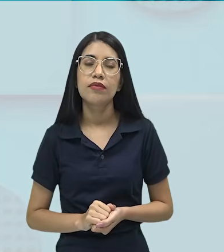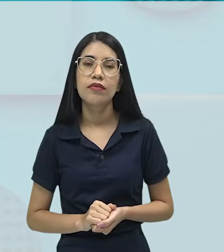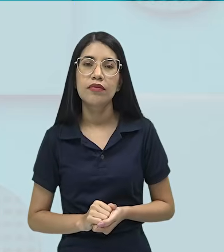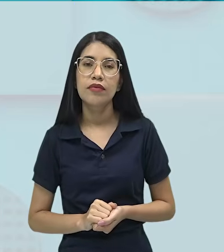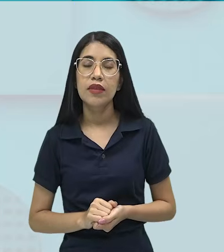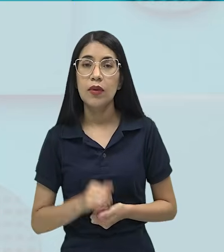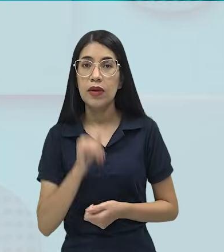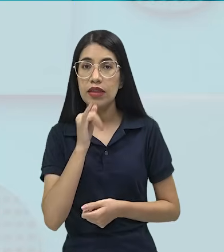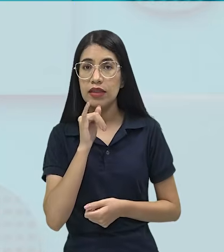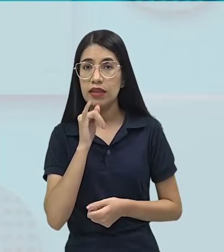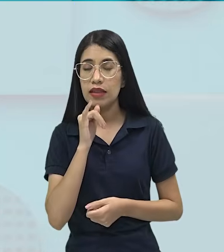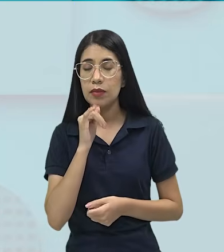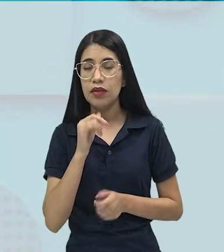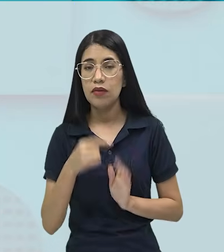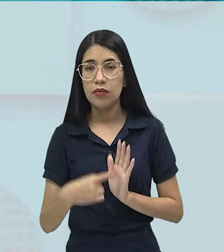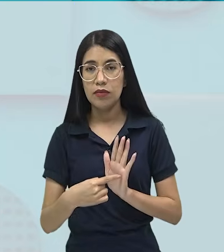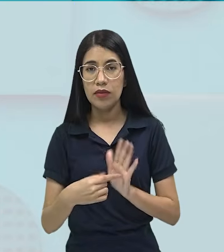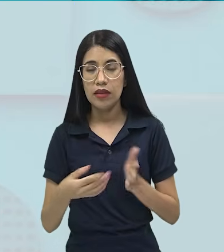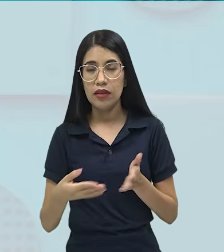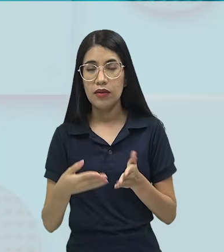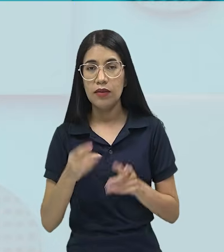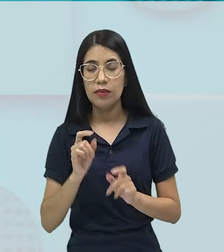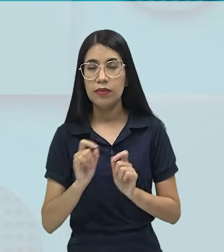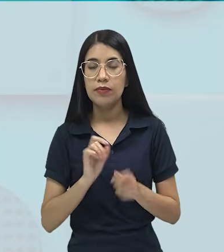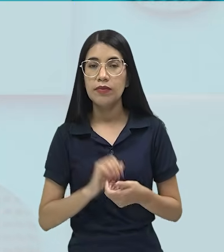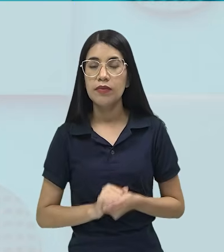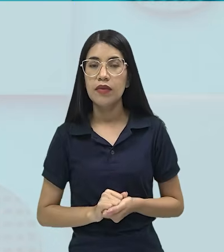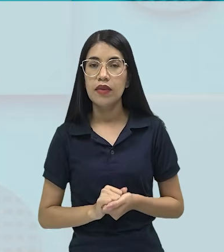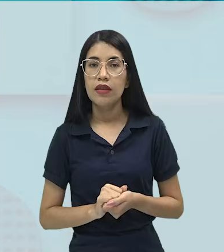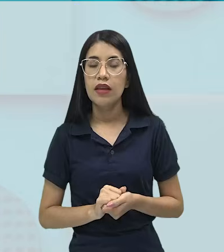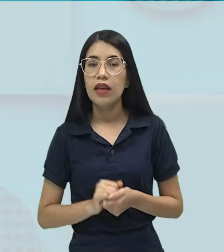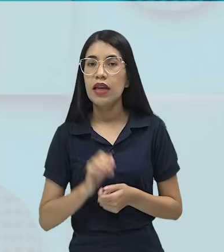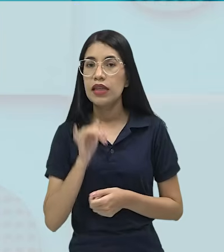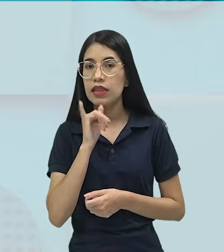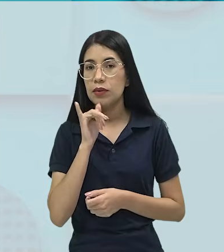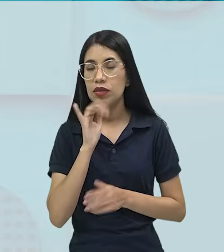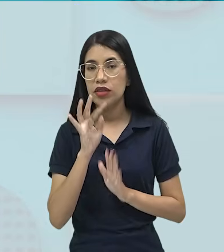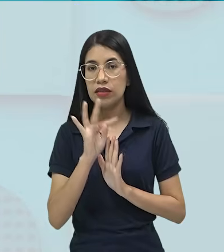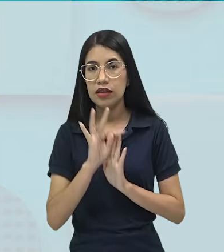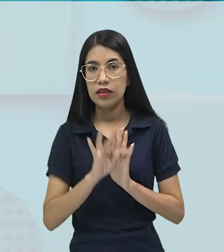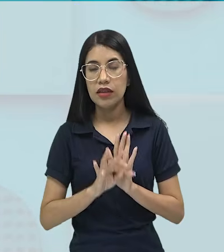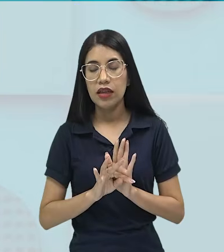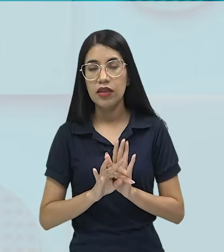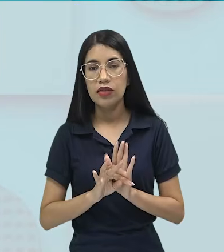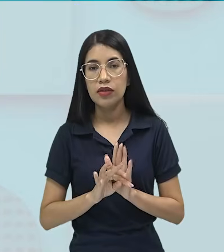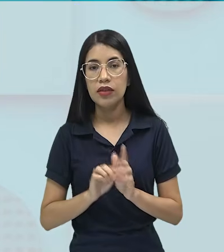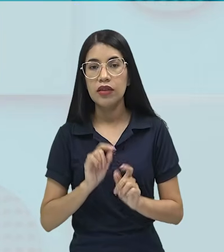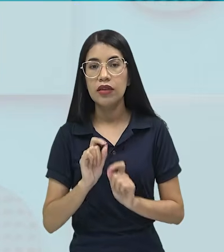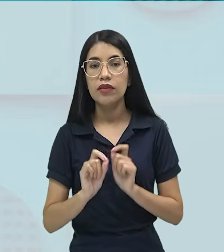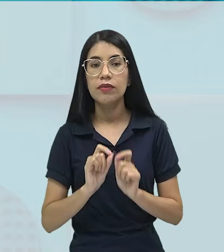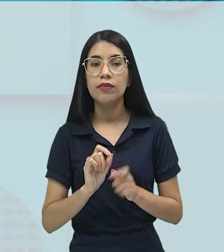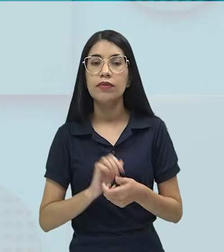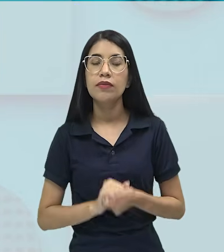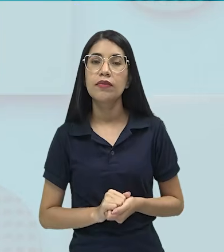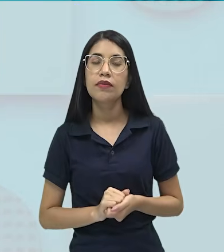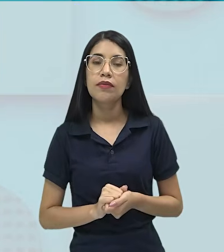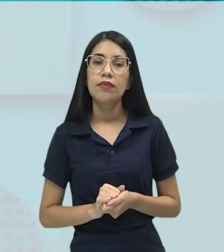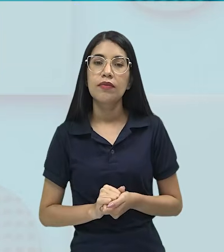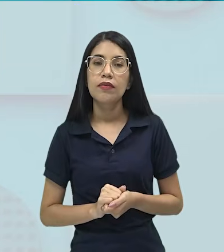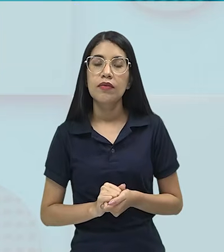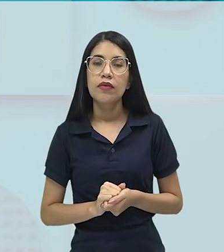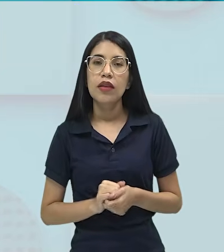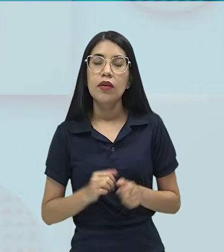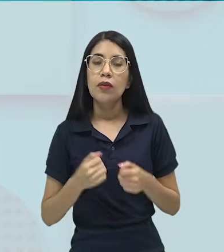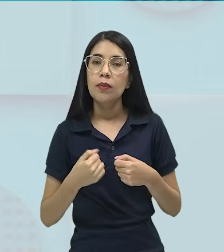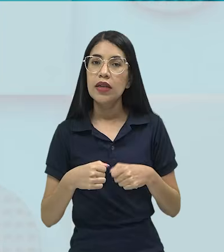esses exemplos que eu mostrei para vocês, elas são exemplos de textos, né? Que, no caso, os textos, eles têm